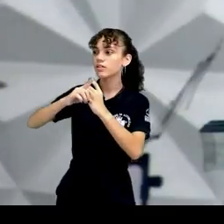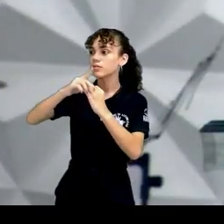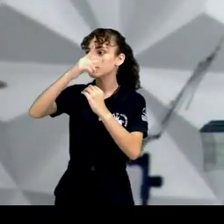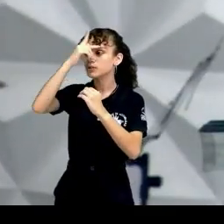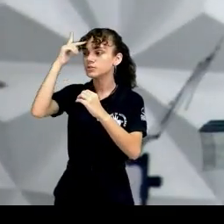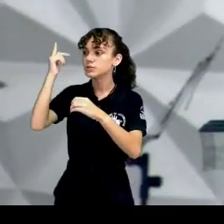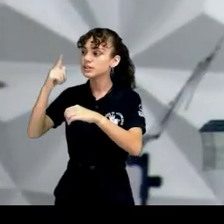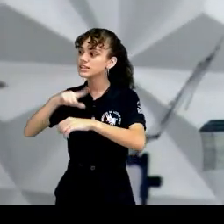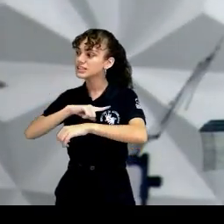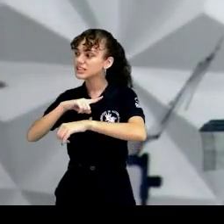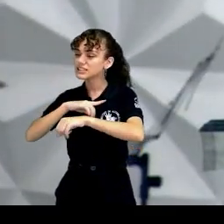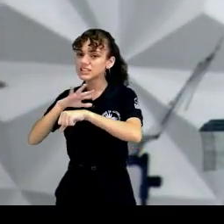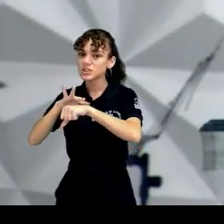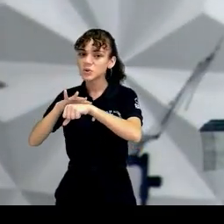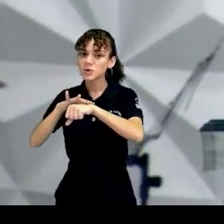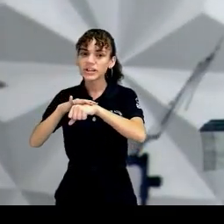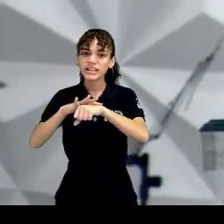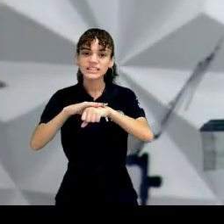maldito,